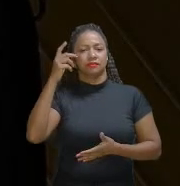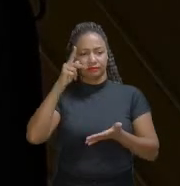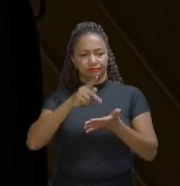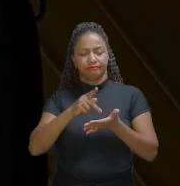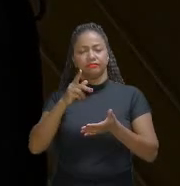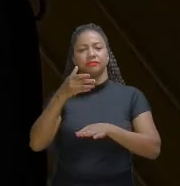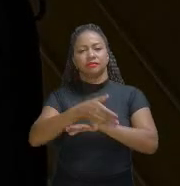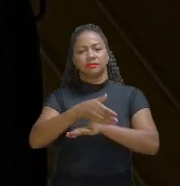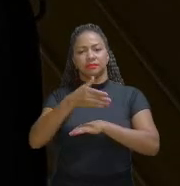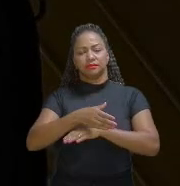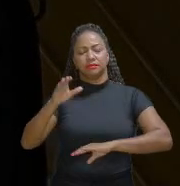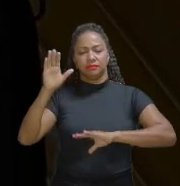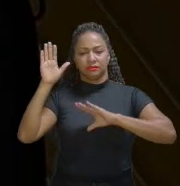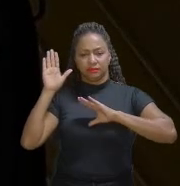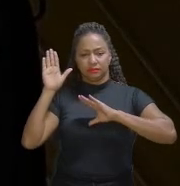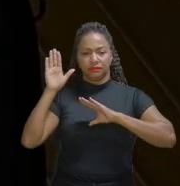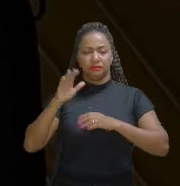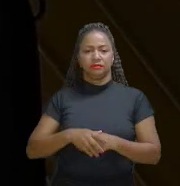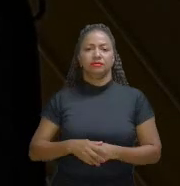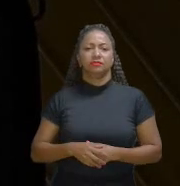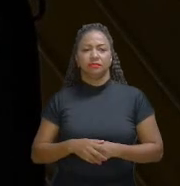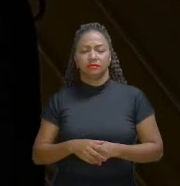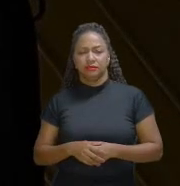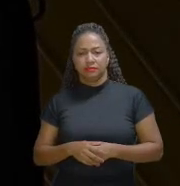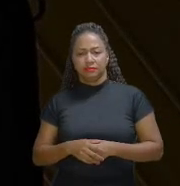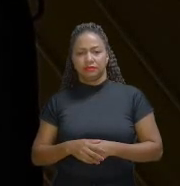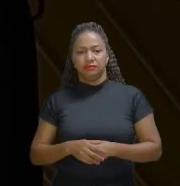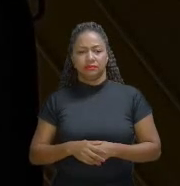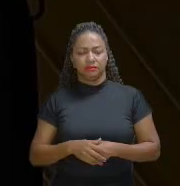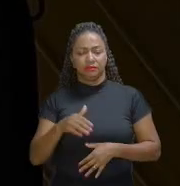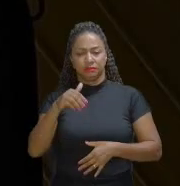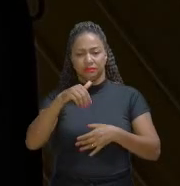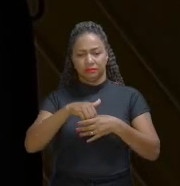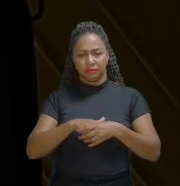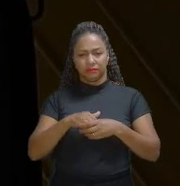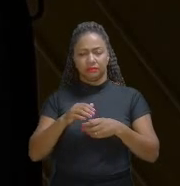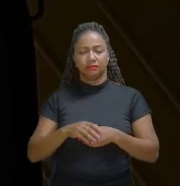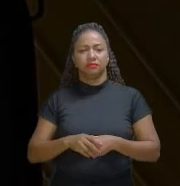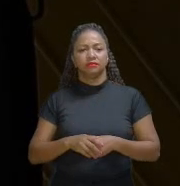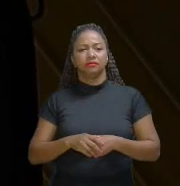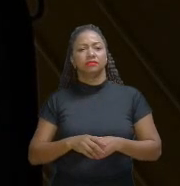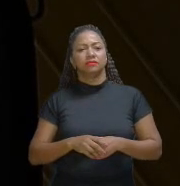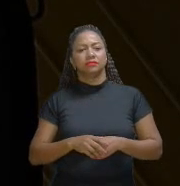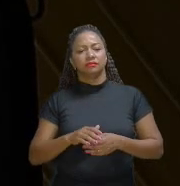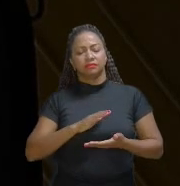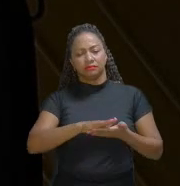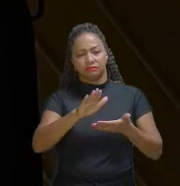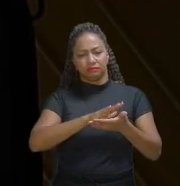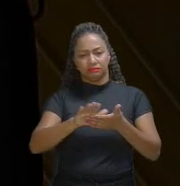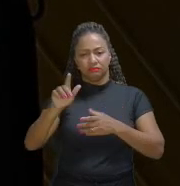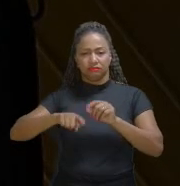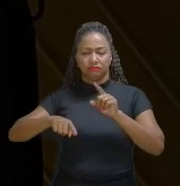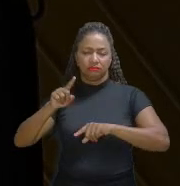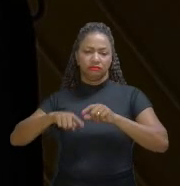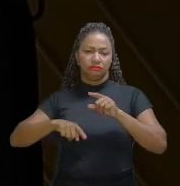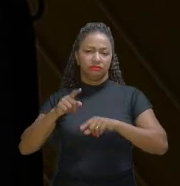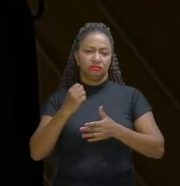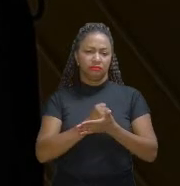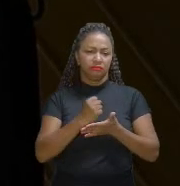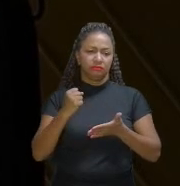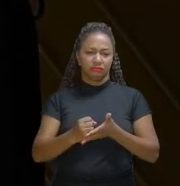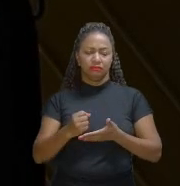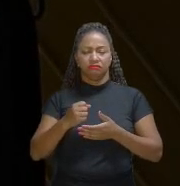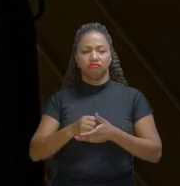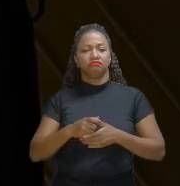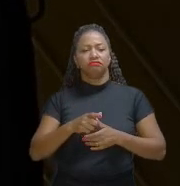da participação das candidatas no pleito. Quanto à distribuição do material de propaganda, a ausência de contratação formal do serviço de militância